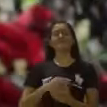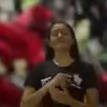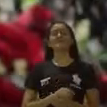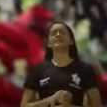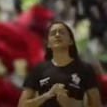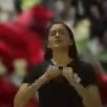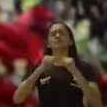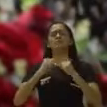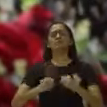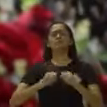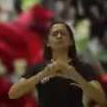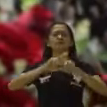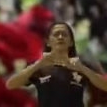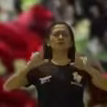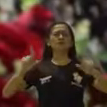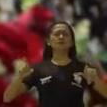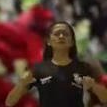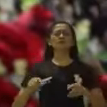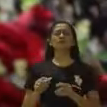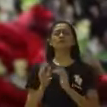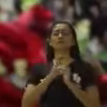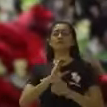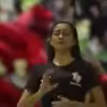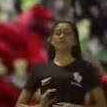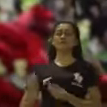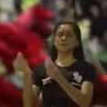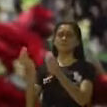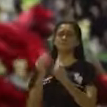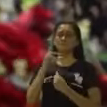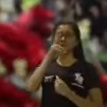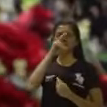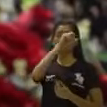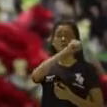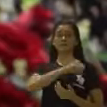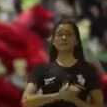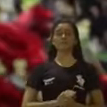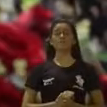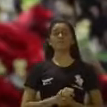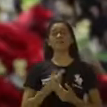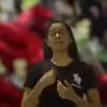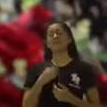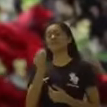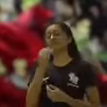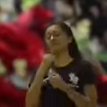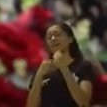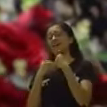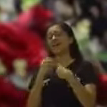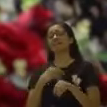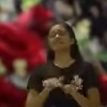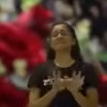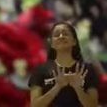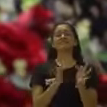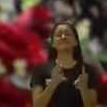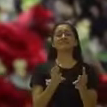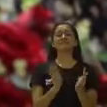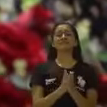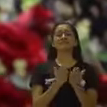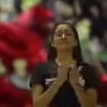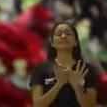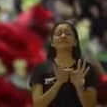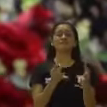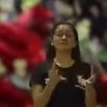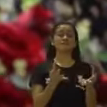me fortalece, Paulo está dizendo: toda a minha suficiência e toda a minha